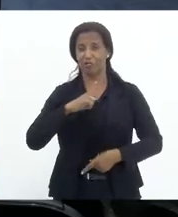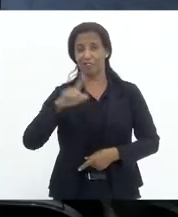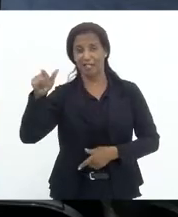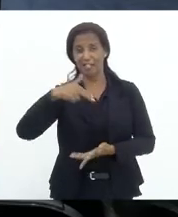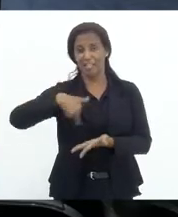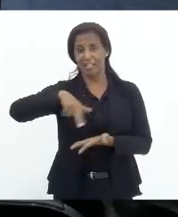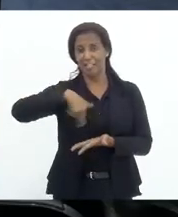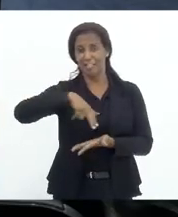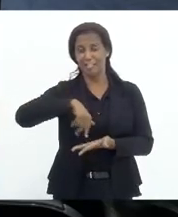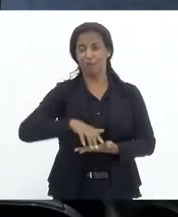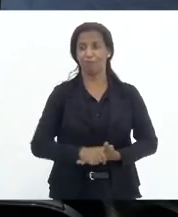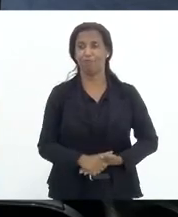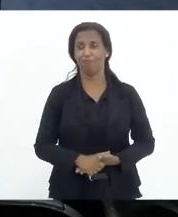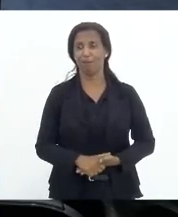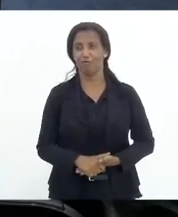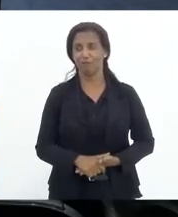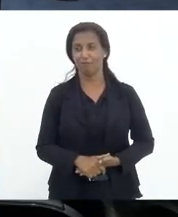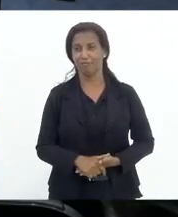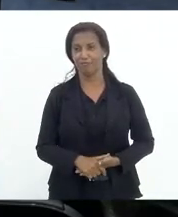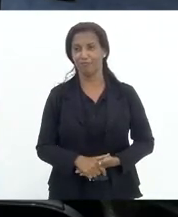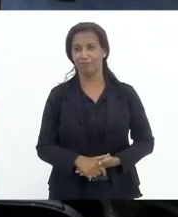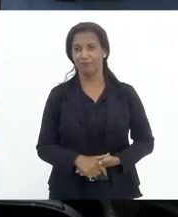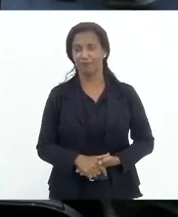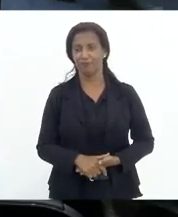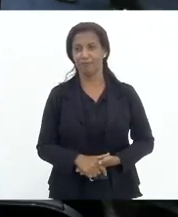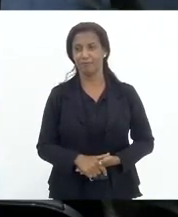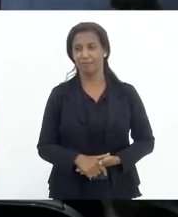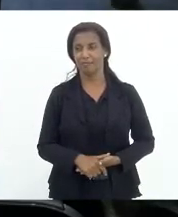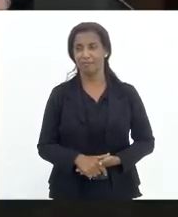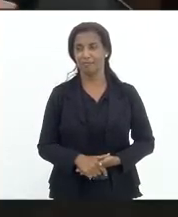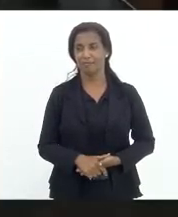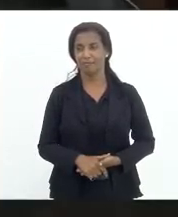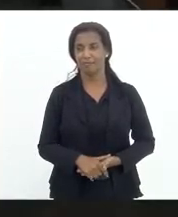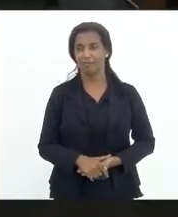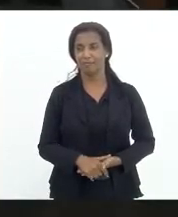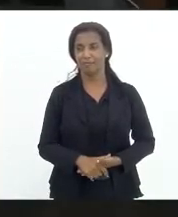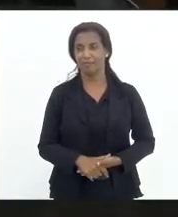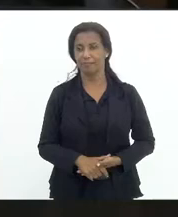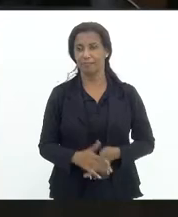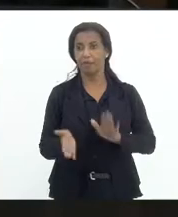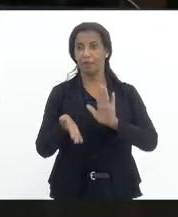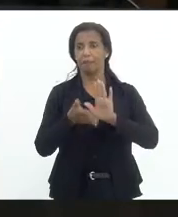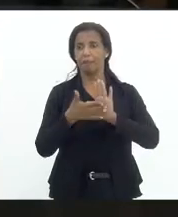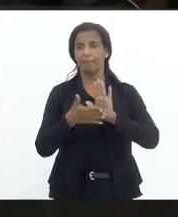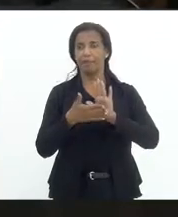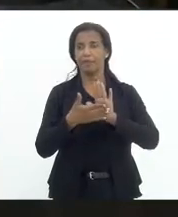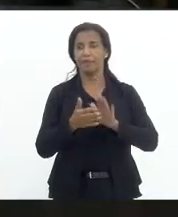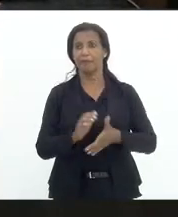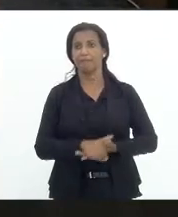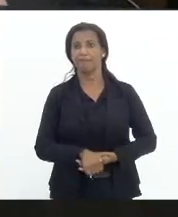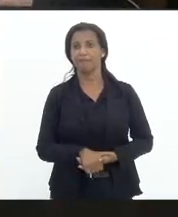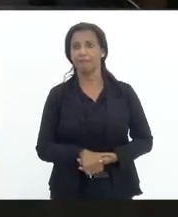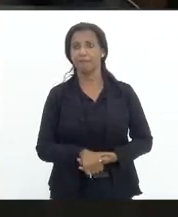quem é E aí eu vou aparecer por favor tá bom